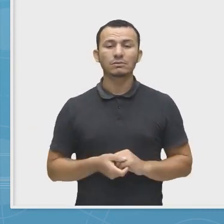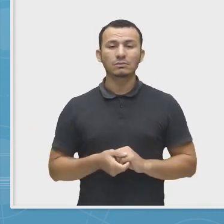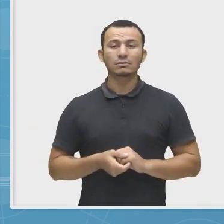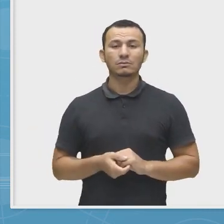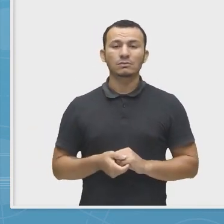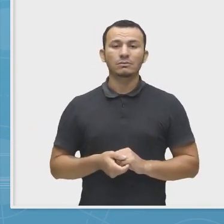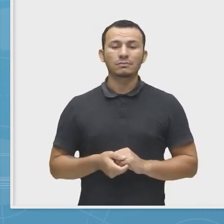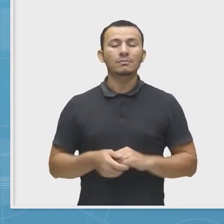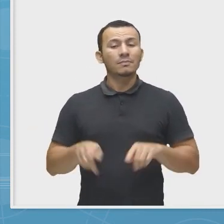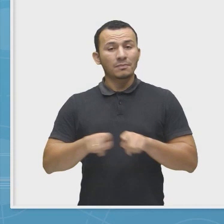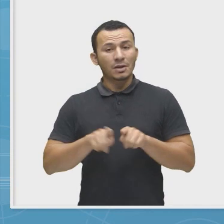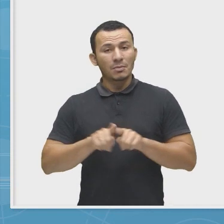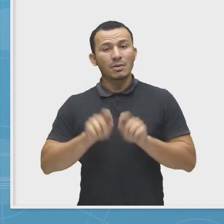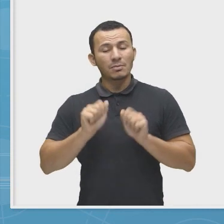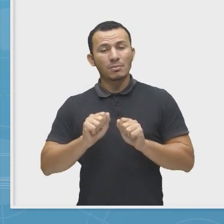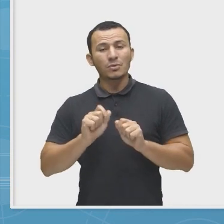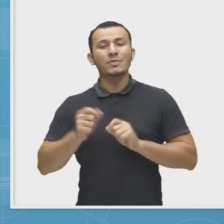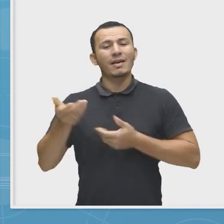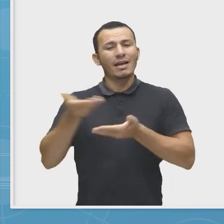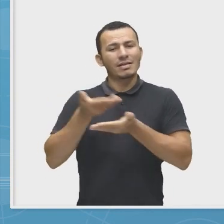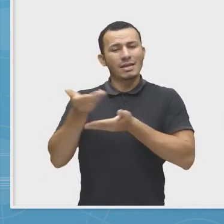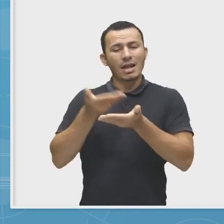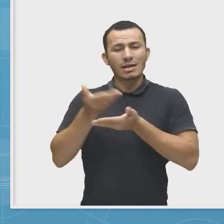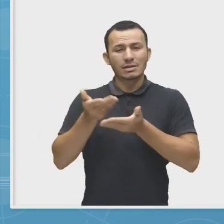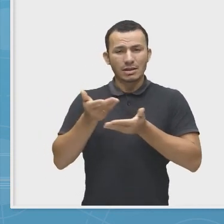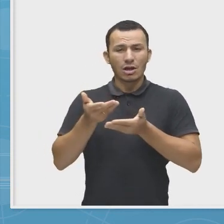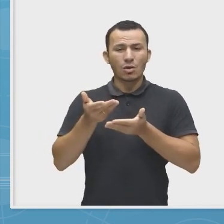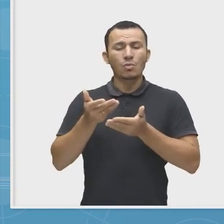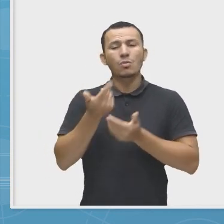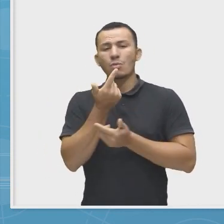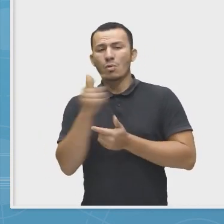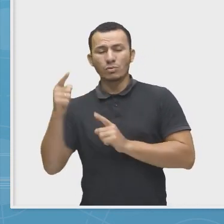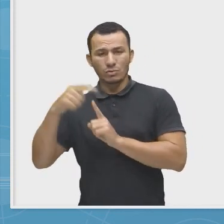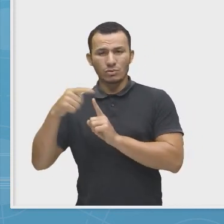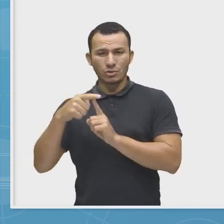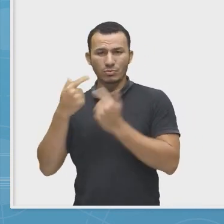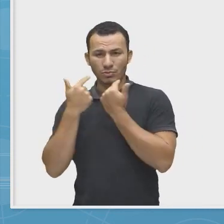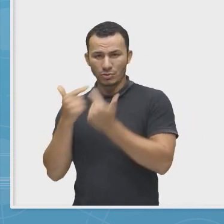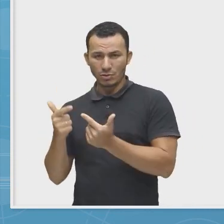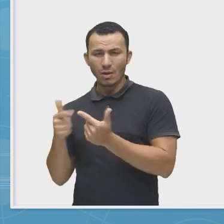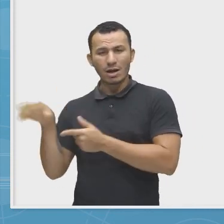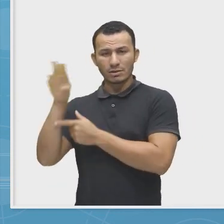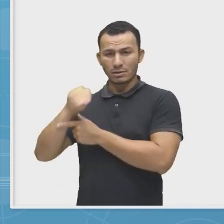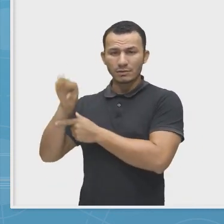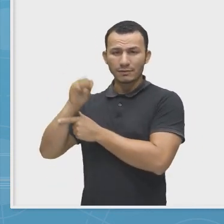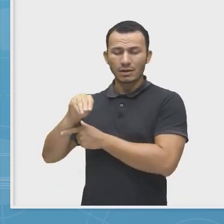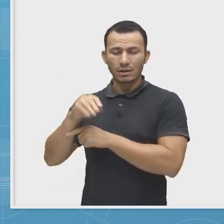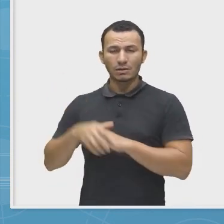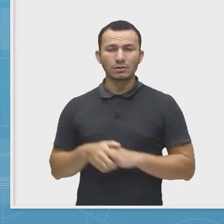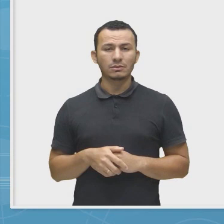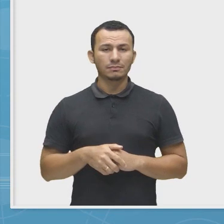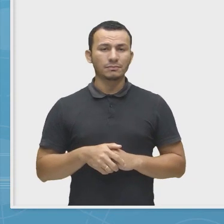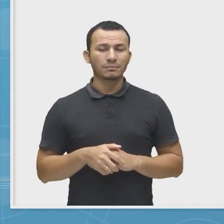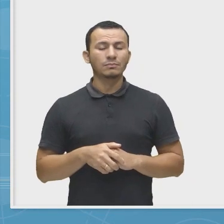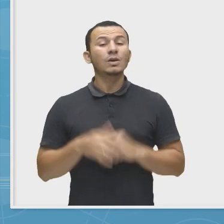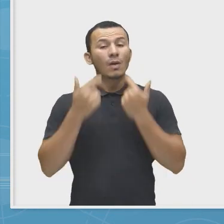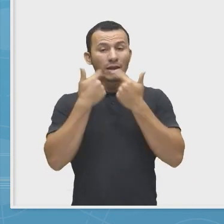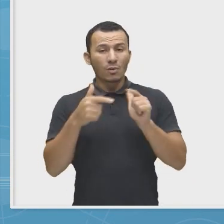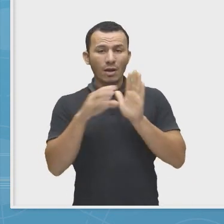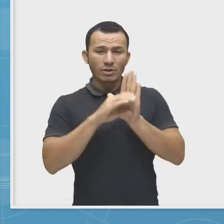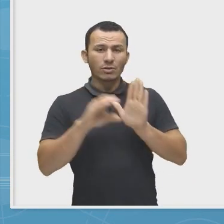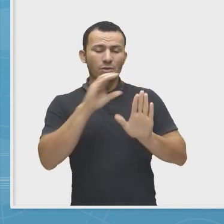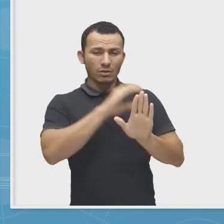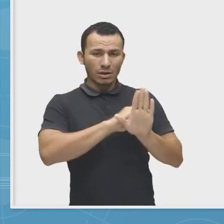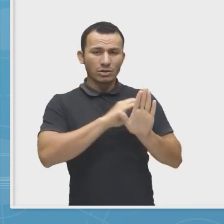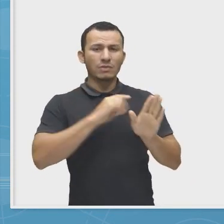com a possibilidade de interação entre diferentes linguagens. Então, por ele utilizar uma linguagem conotativa, que